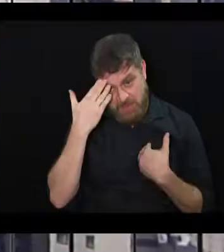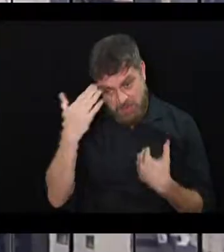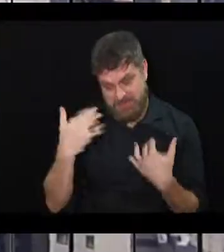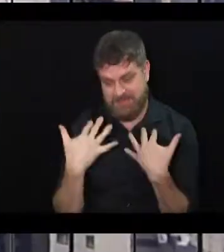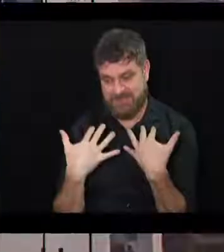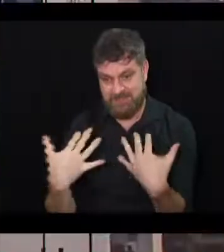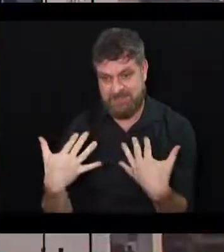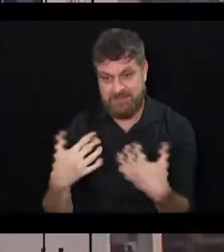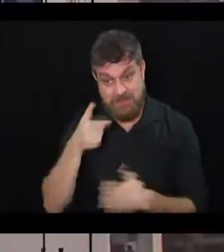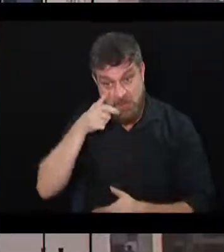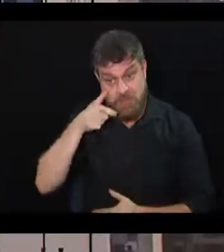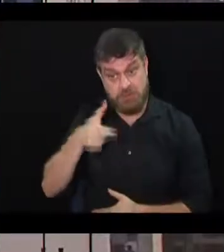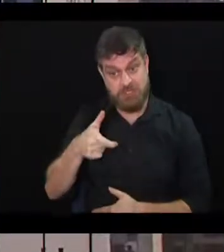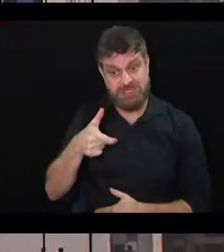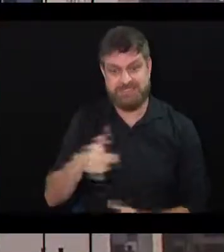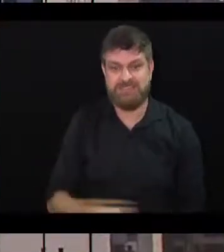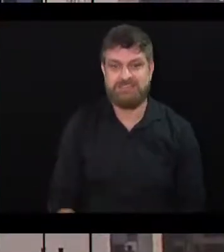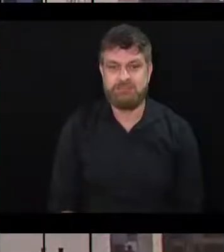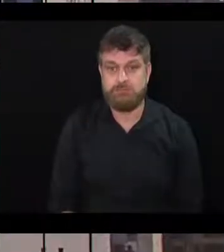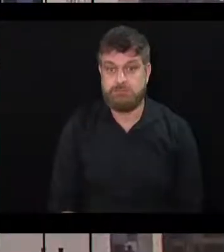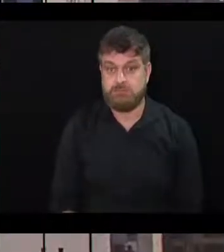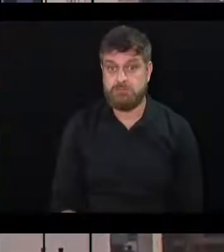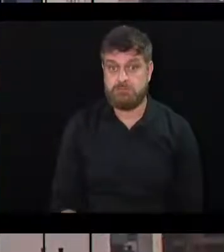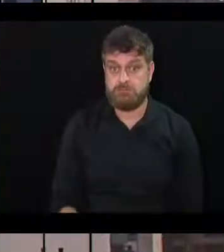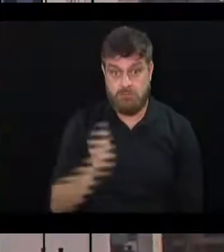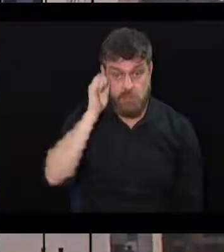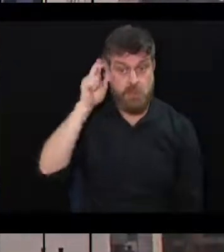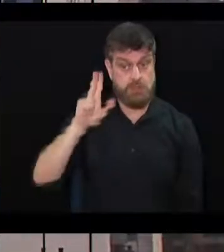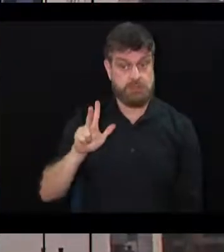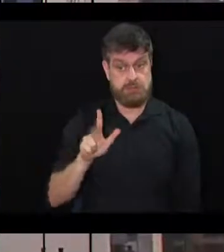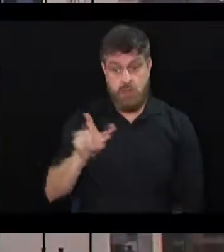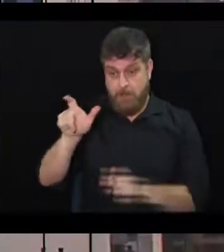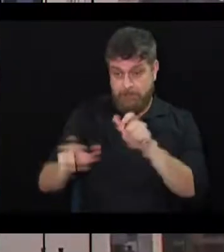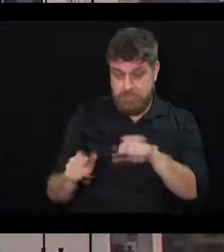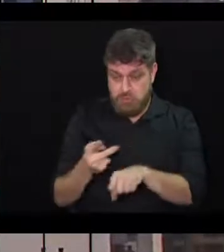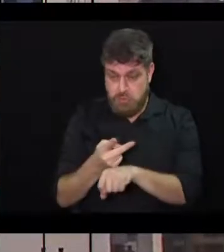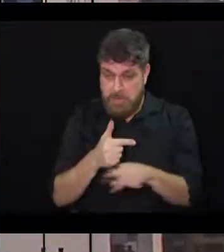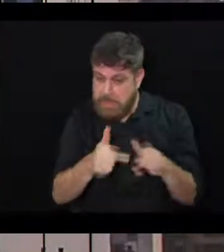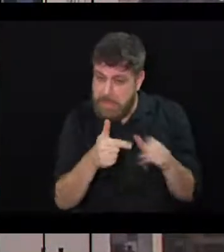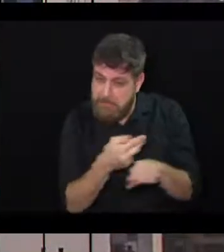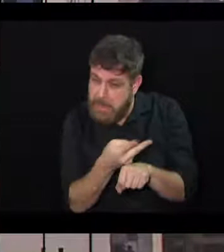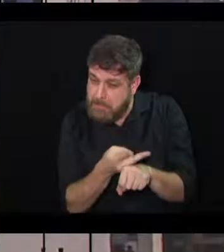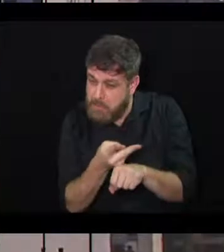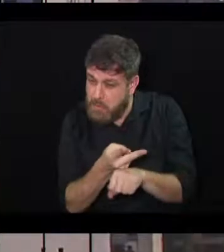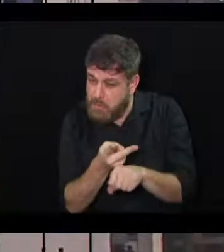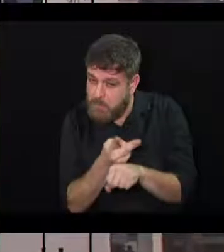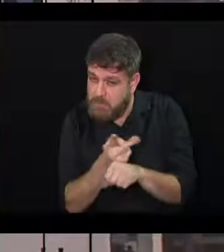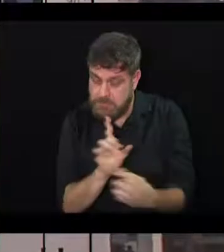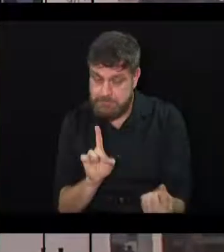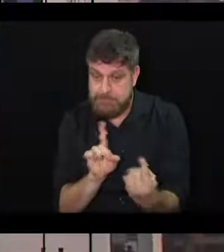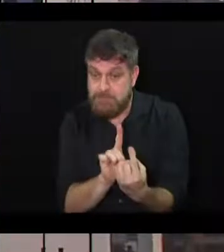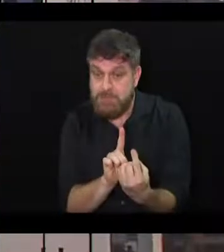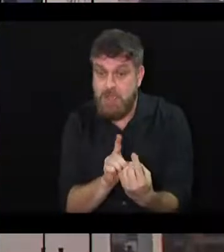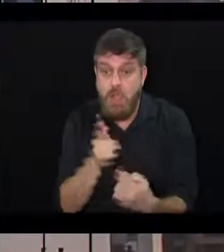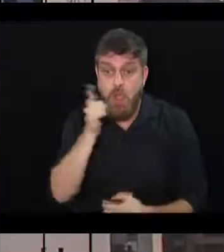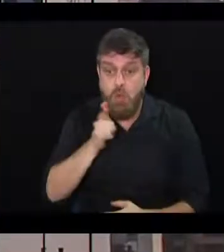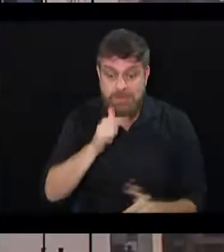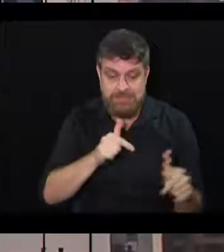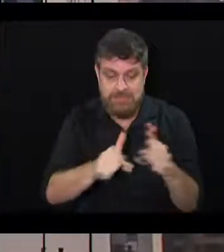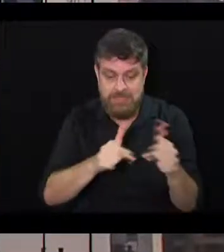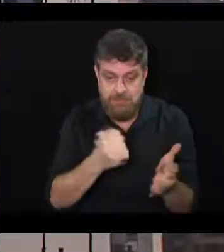e audiência. Atenção, hein? Você que está procurando emprego, o atendimento para vagas de emprego